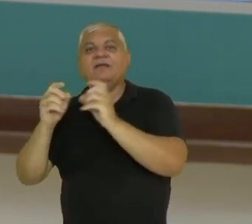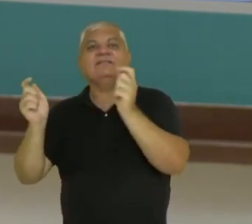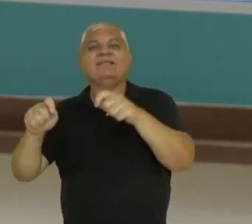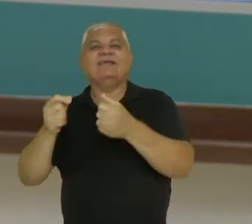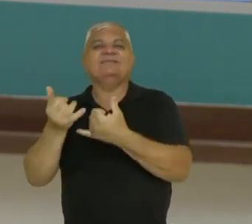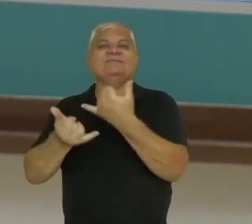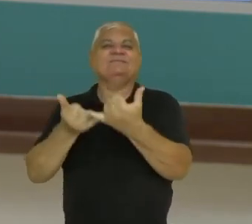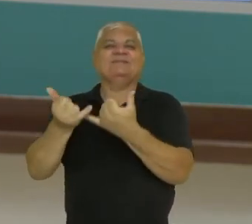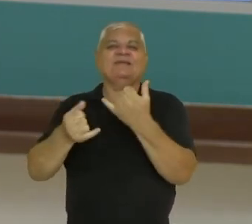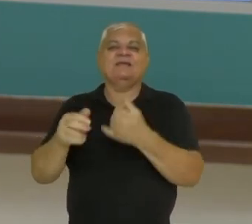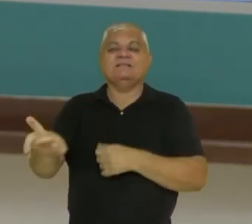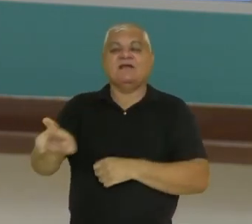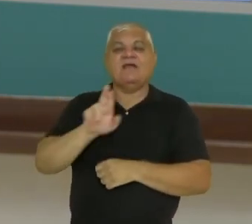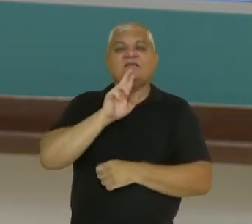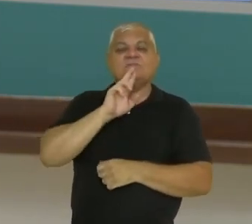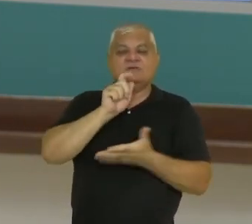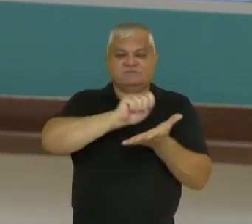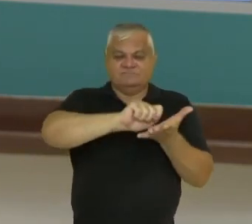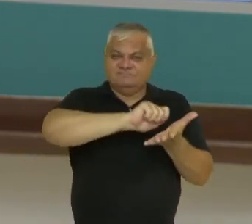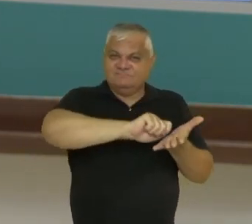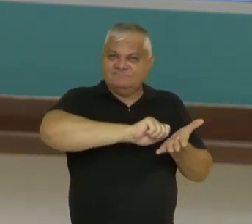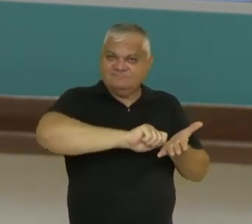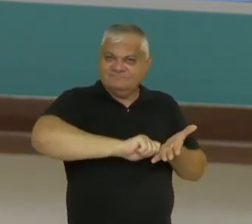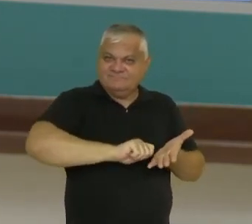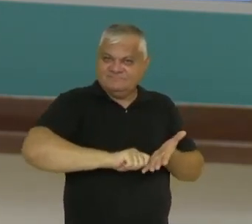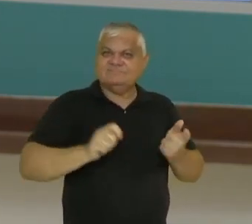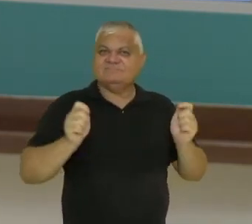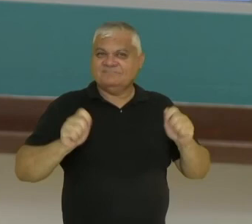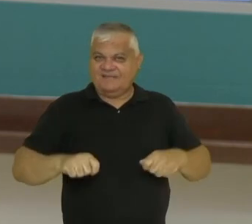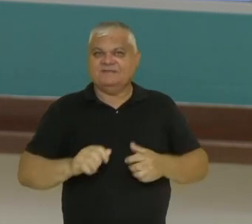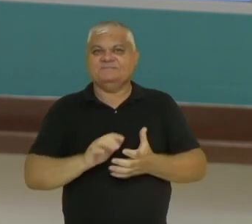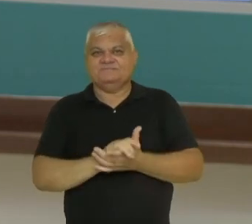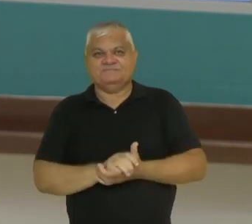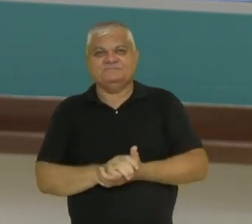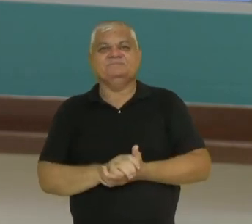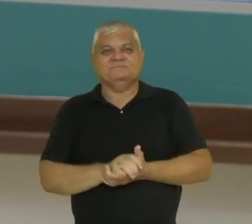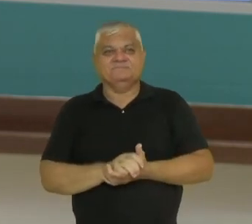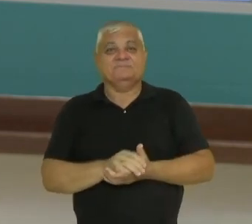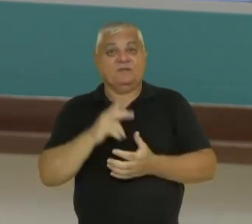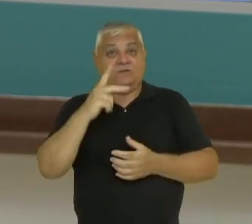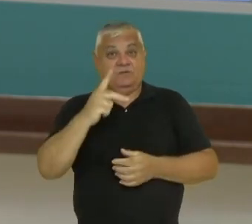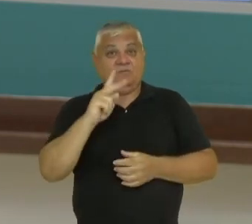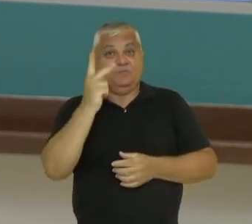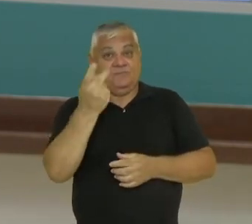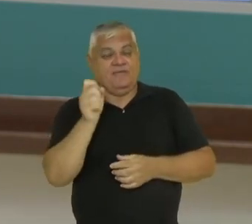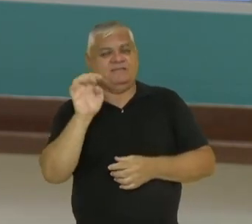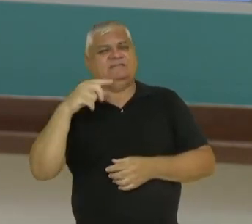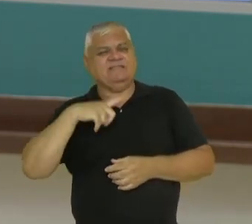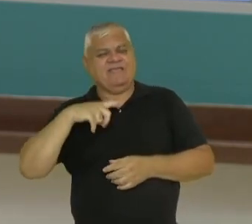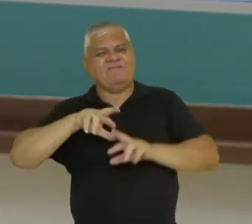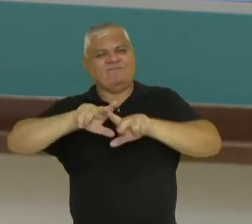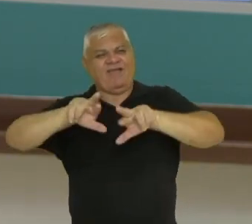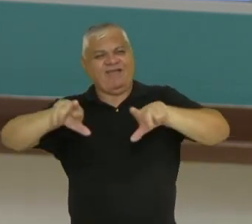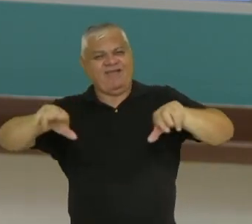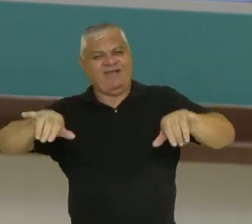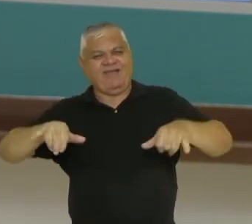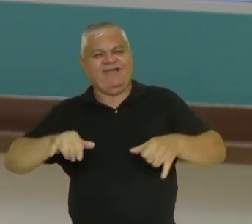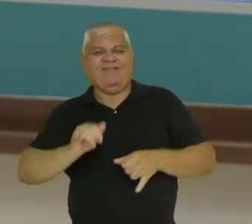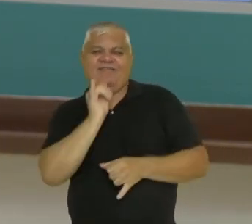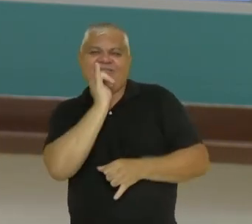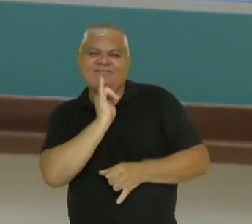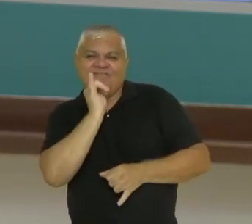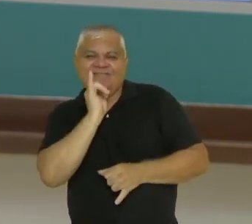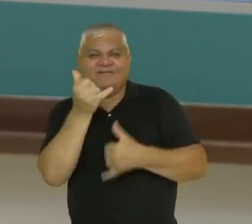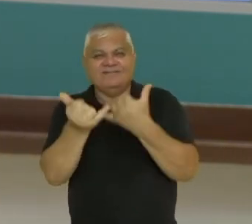brincadeiras depois, acertando o coeficiente na fase do joguinho. Lá no PET também tem outros simuladores bem legais aí